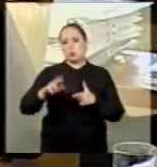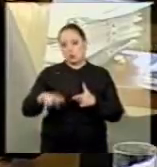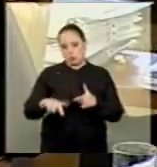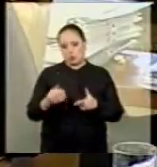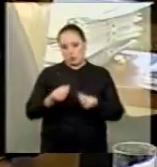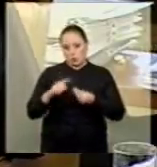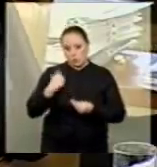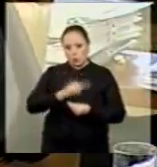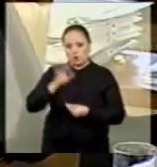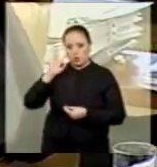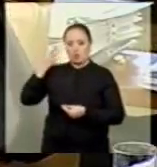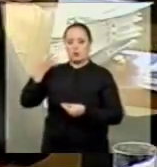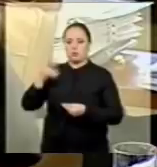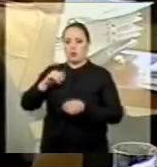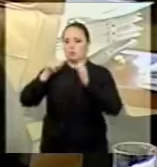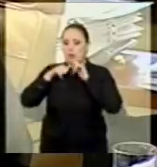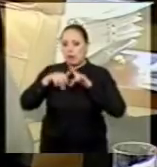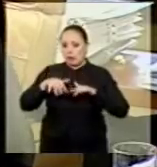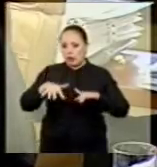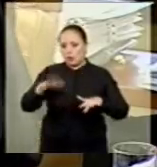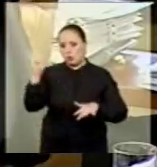nossas decisões repercutem numa República